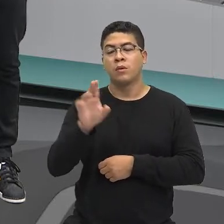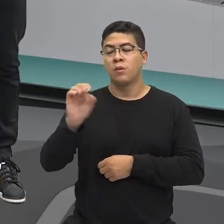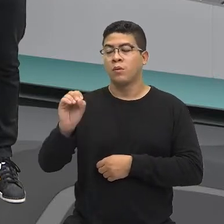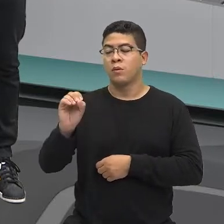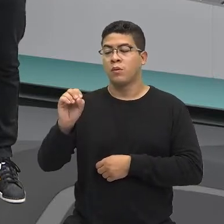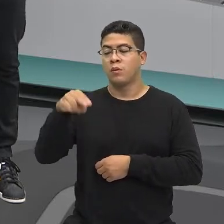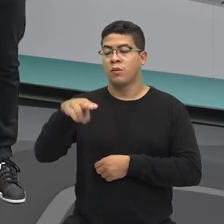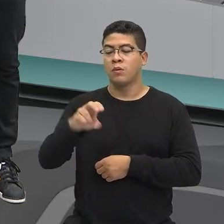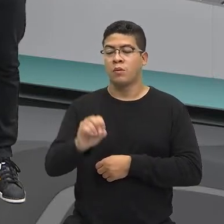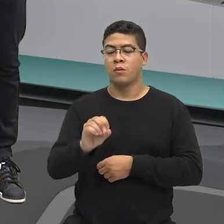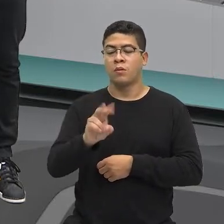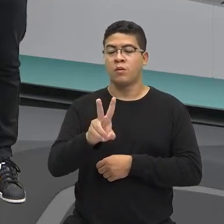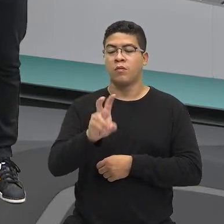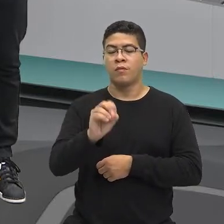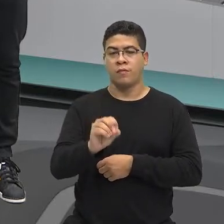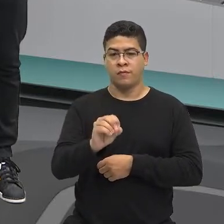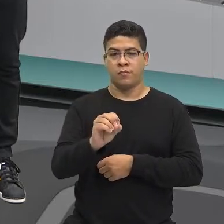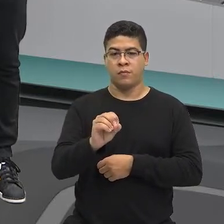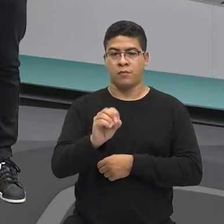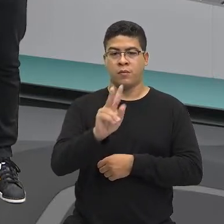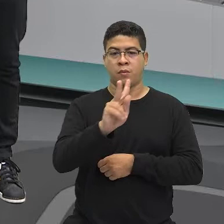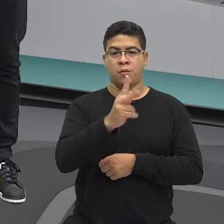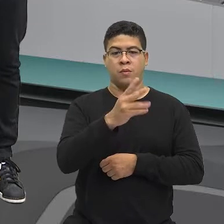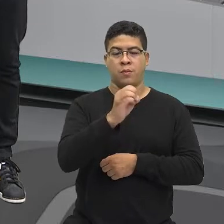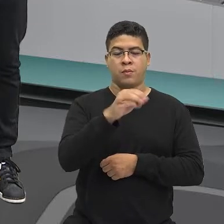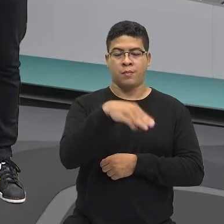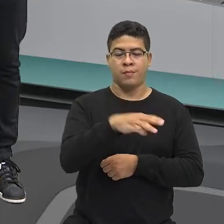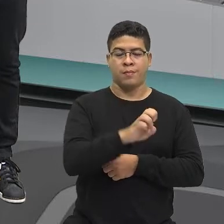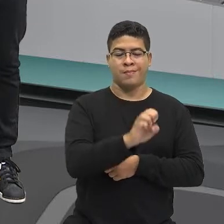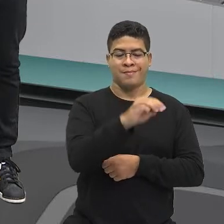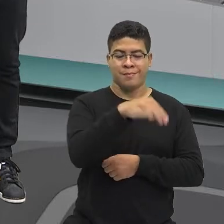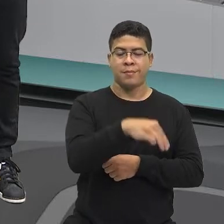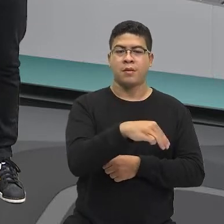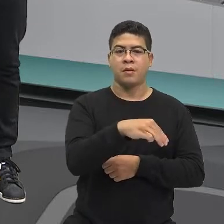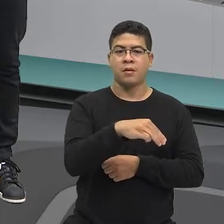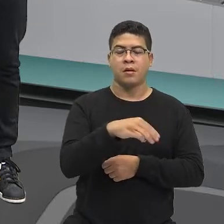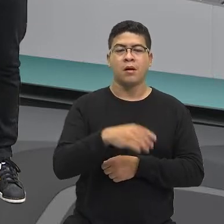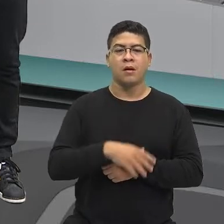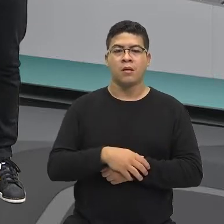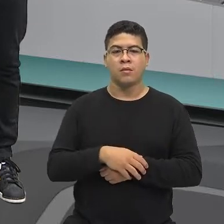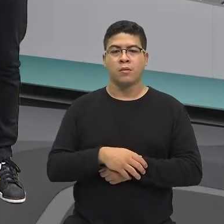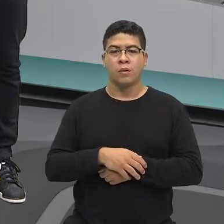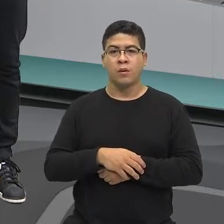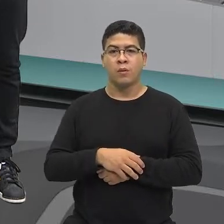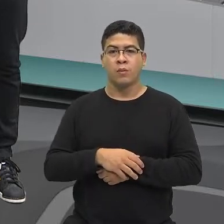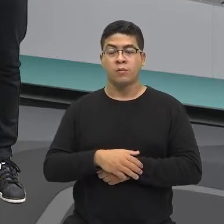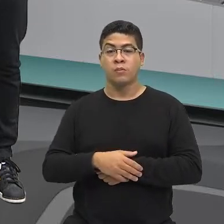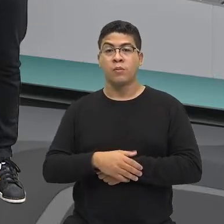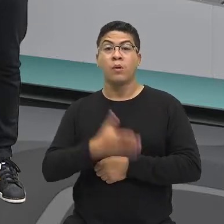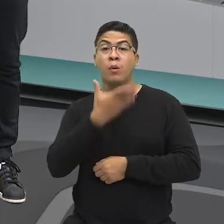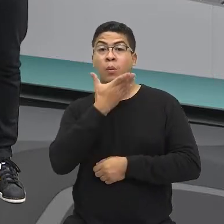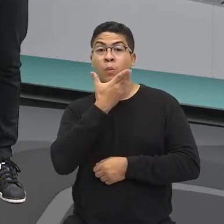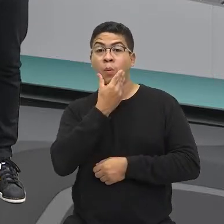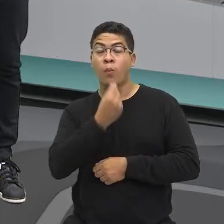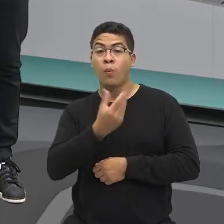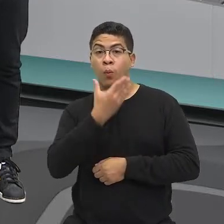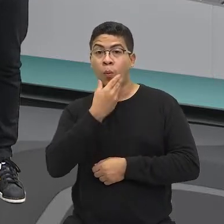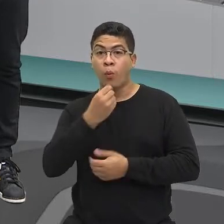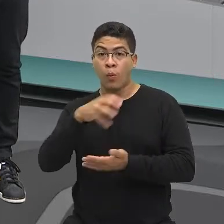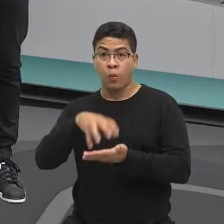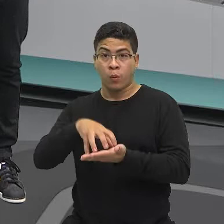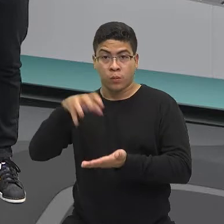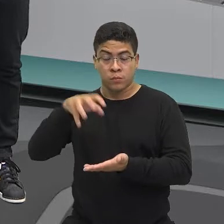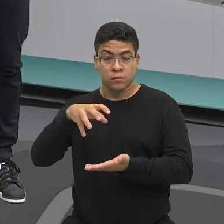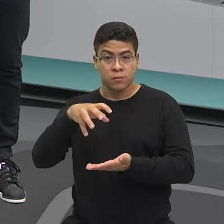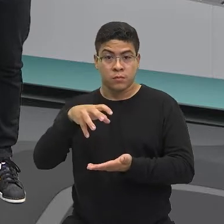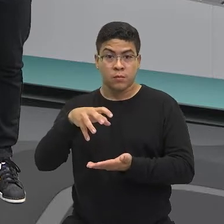O Novo Homem. O Novo Homem. Temos a palavra homem, não é isso? Temos a palavra homem. Aí